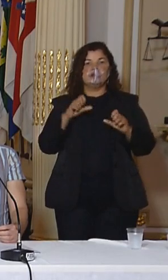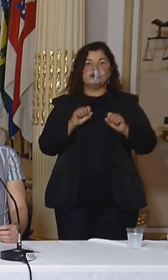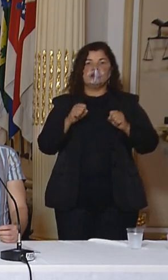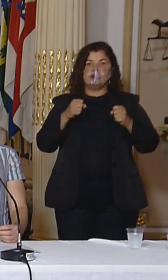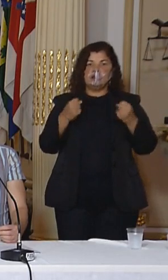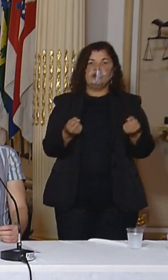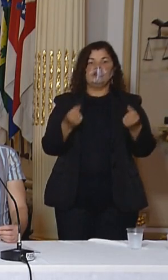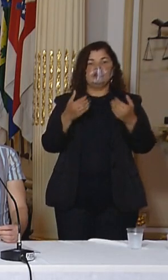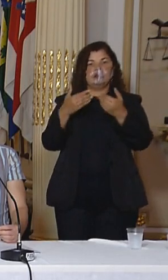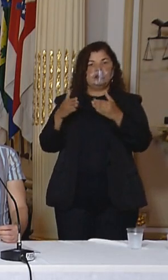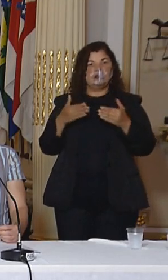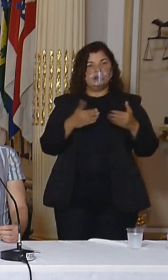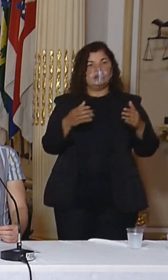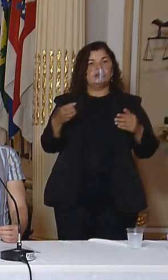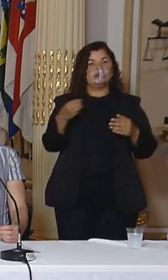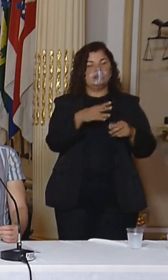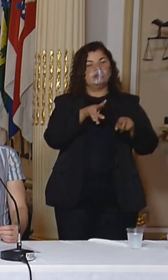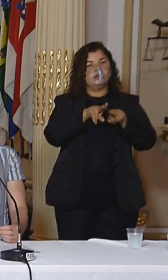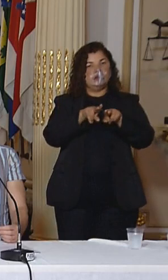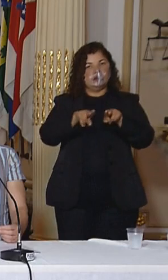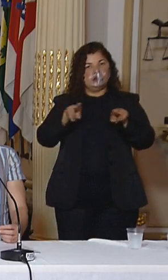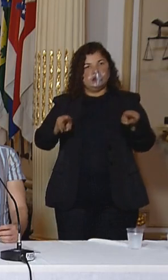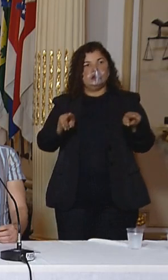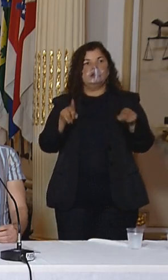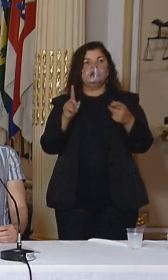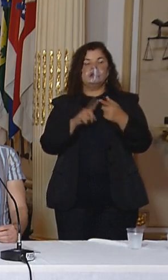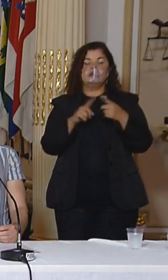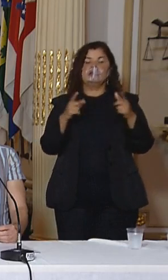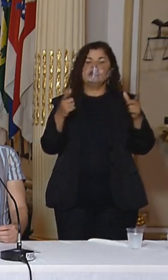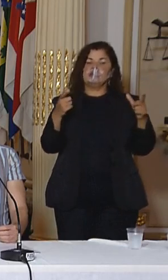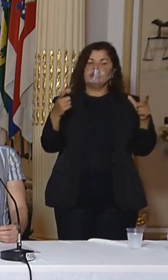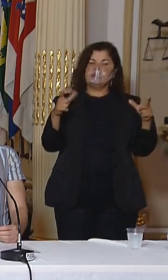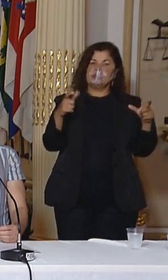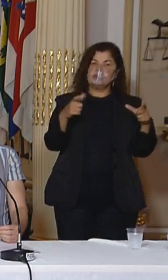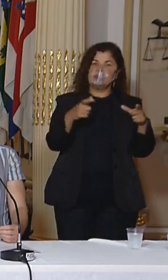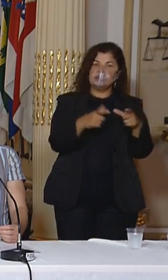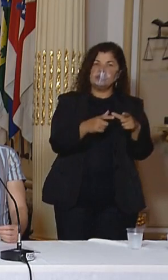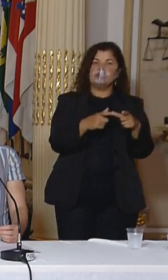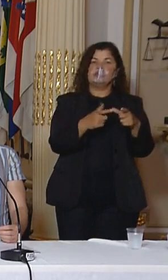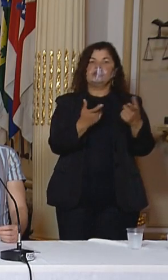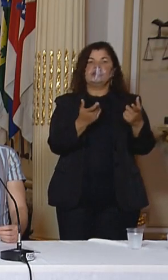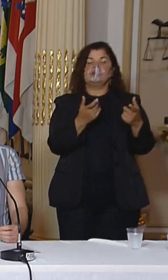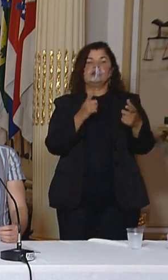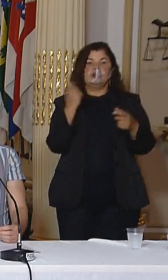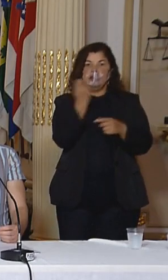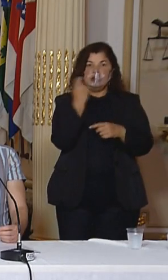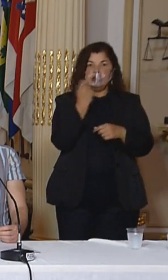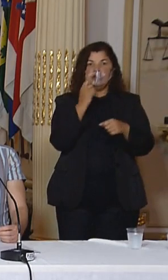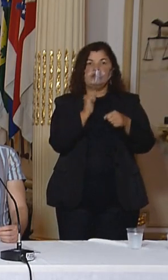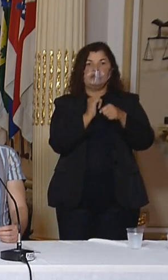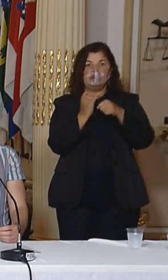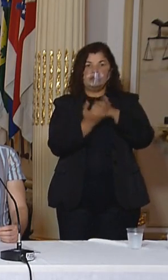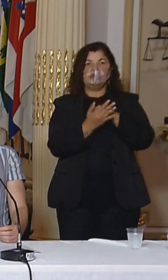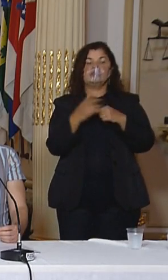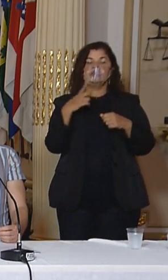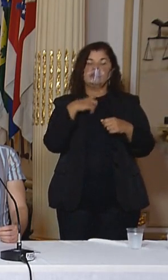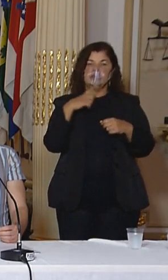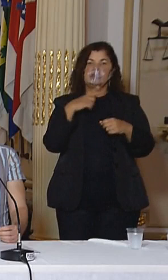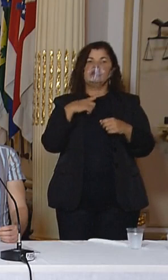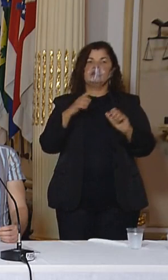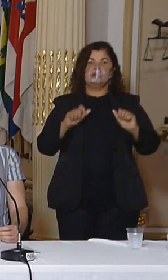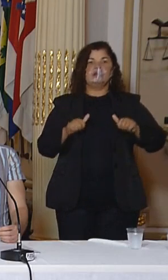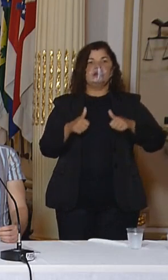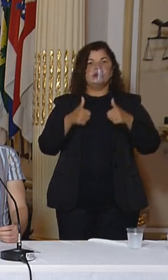pela abertura de leitos quanto a redução da incidência de casos graves tem feito com que isso